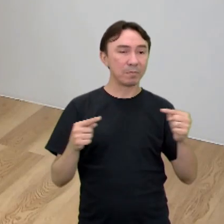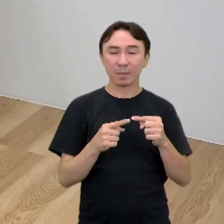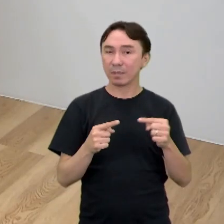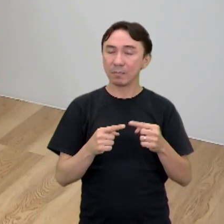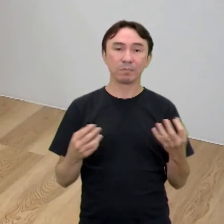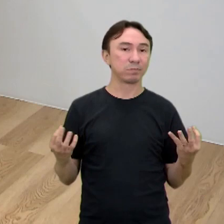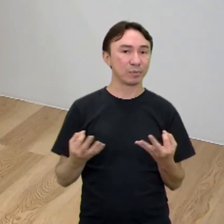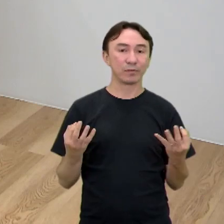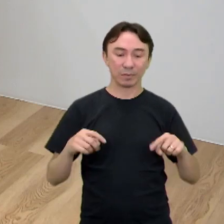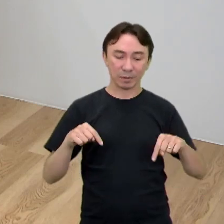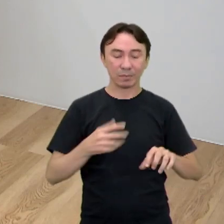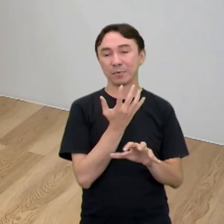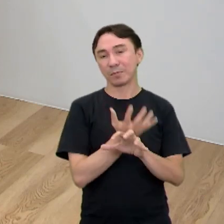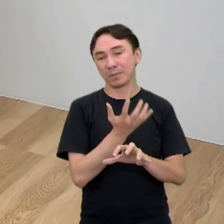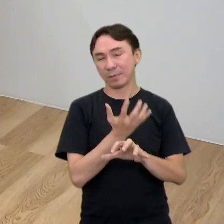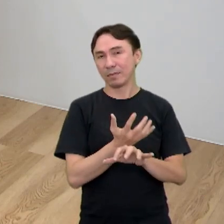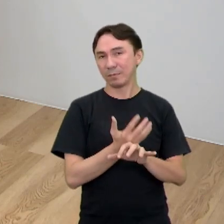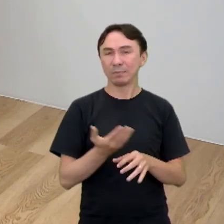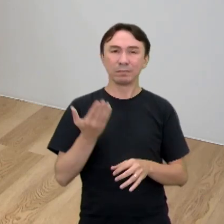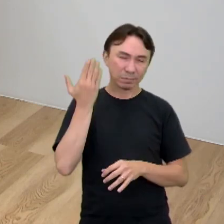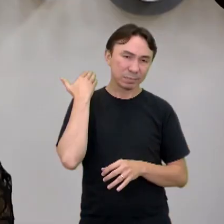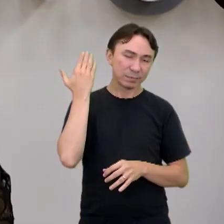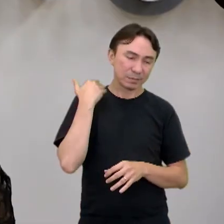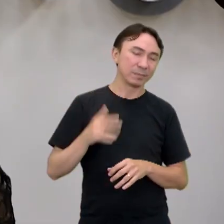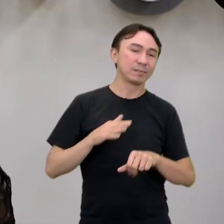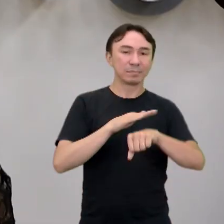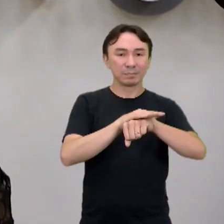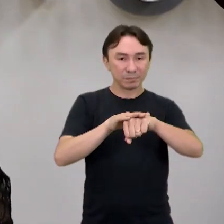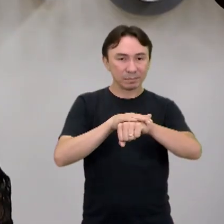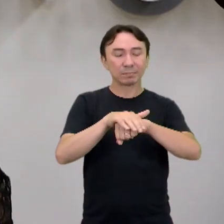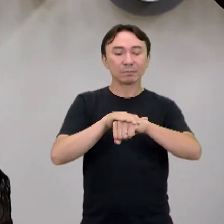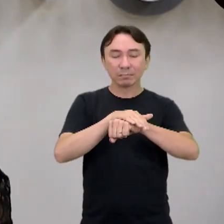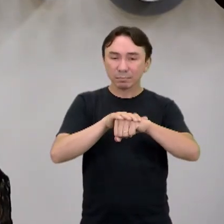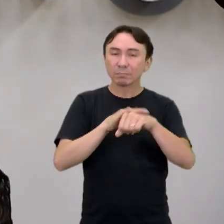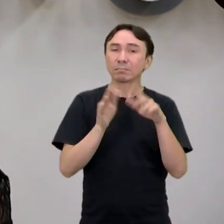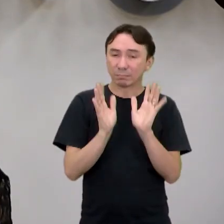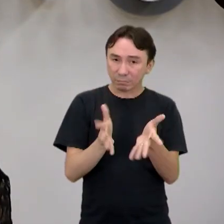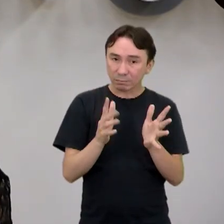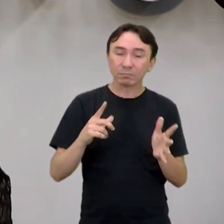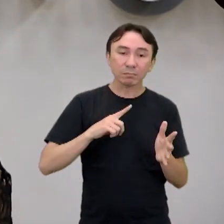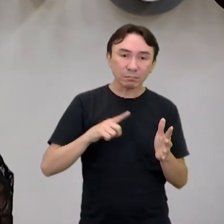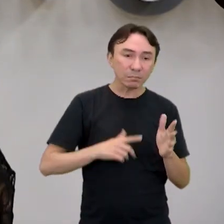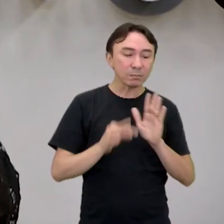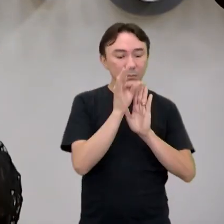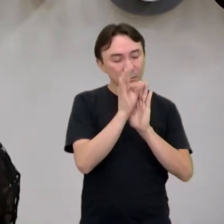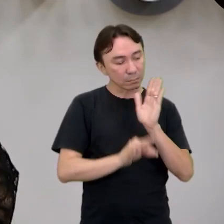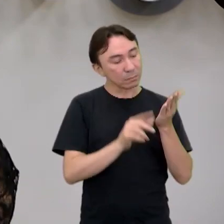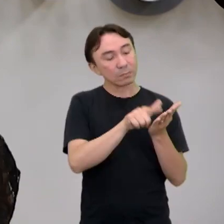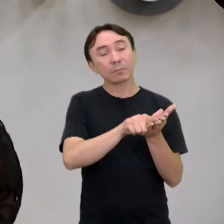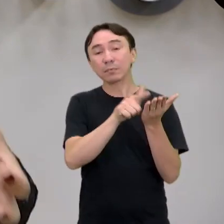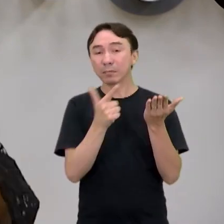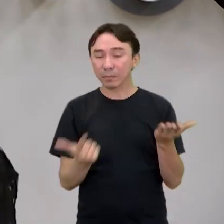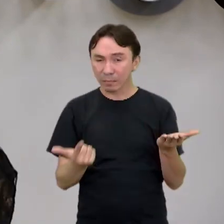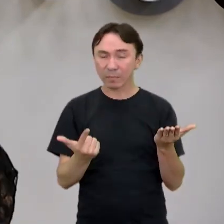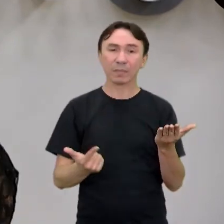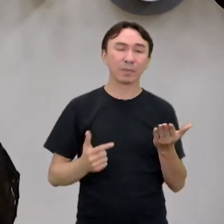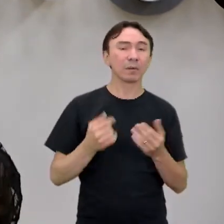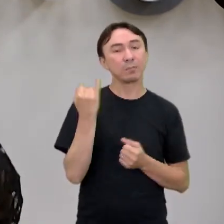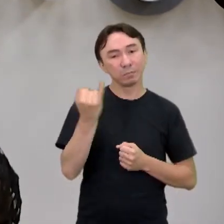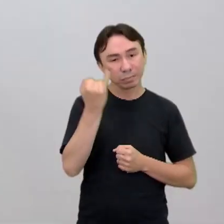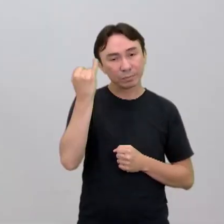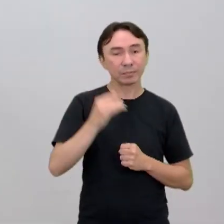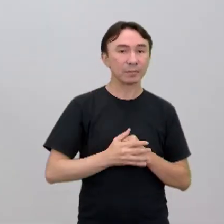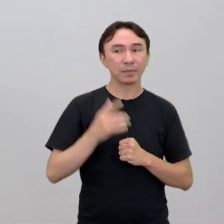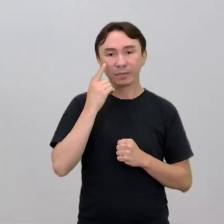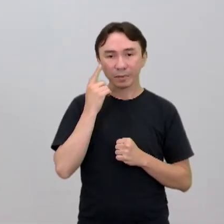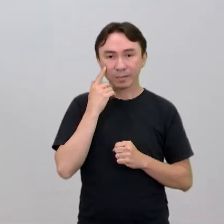gente já conversou sobre isso. Nós já trouxemos textos jornalísticos. Então vale a pena aí vocês pegarem as referências dos